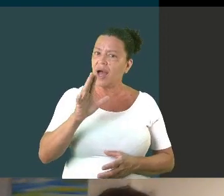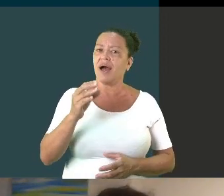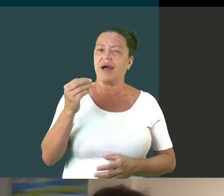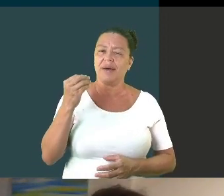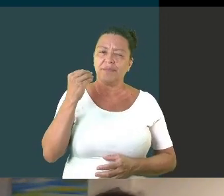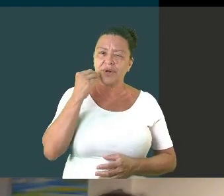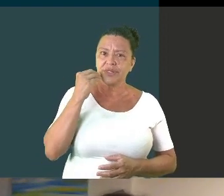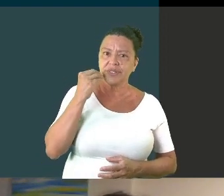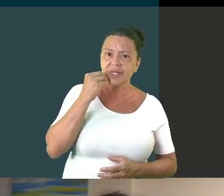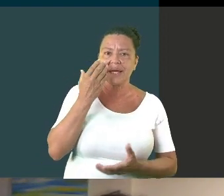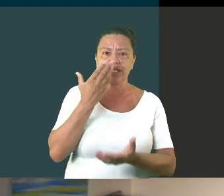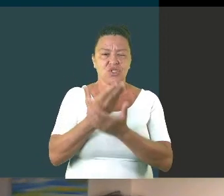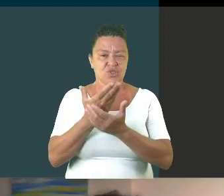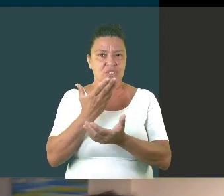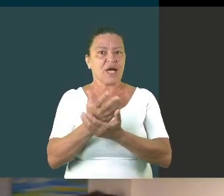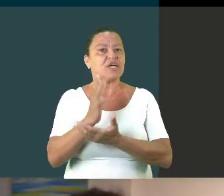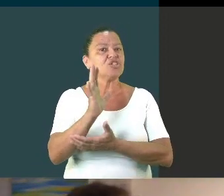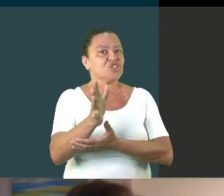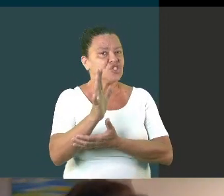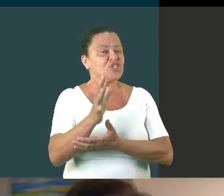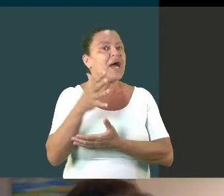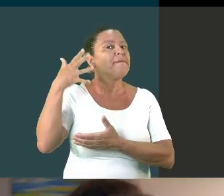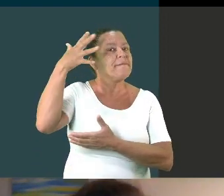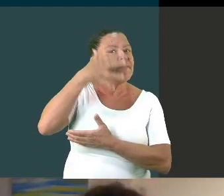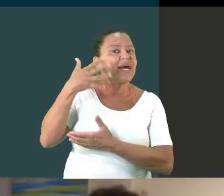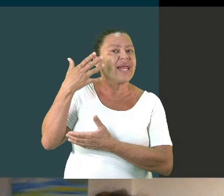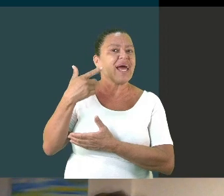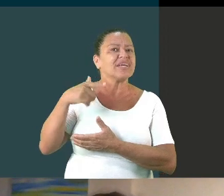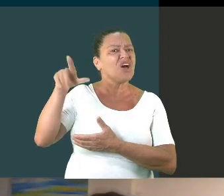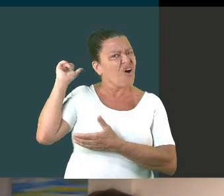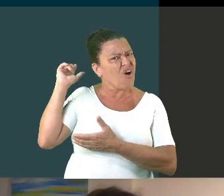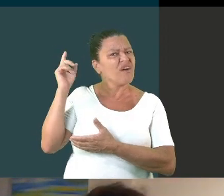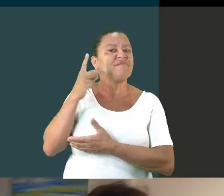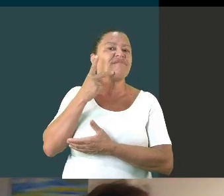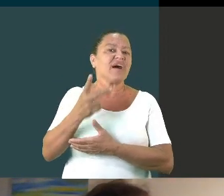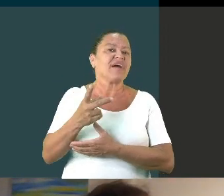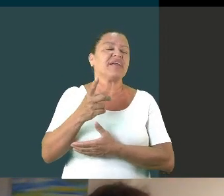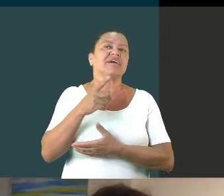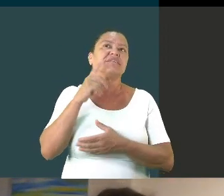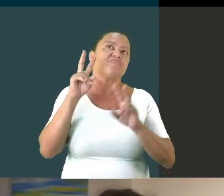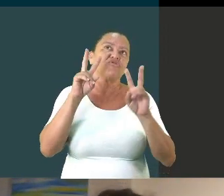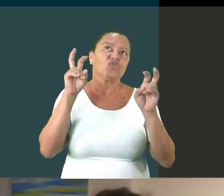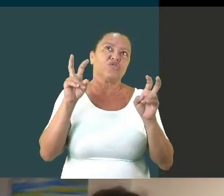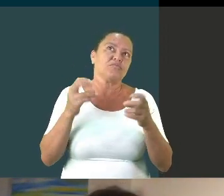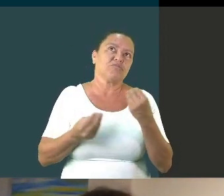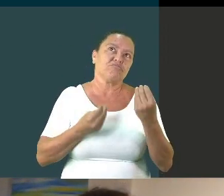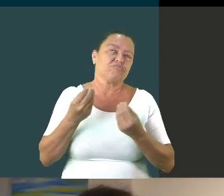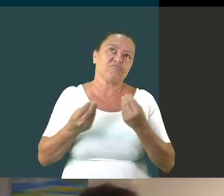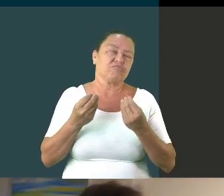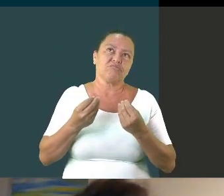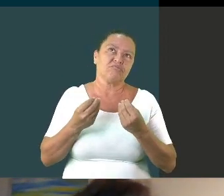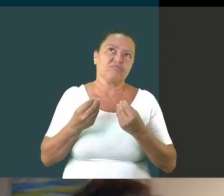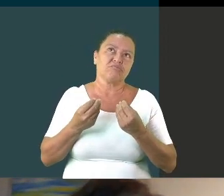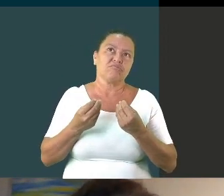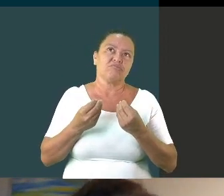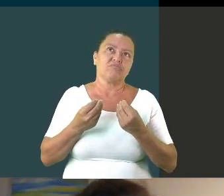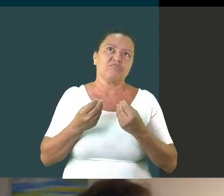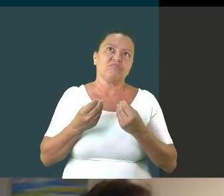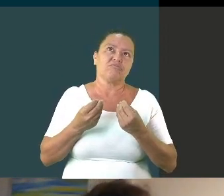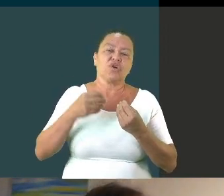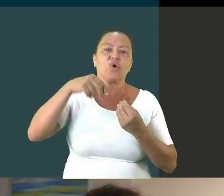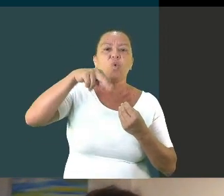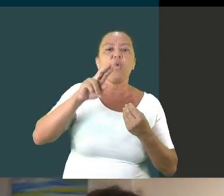oportunidade de estudar sobre isso também em palestras anteriores, quando falamos sobre aspectos quânticos